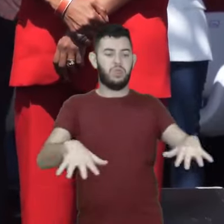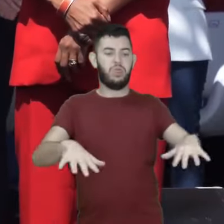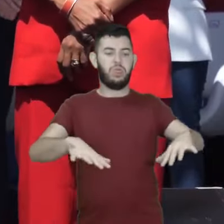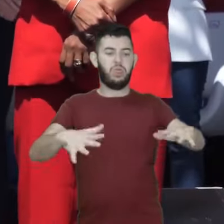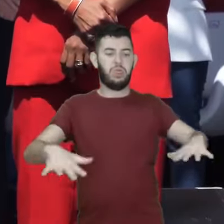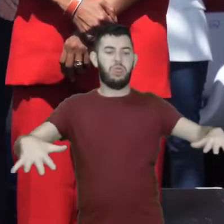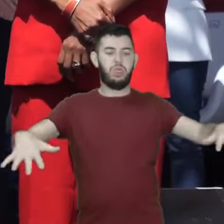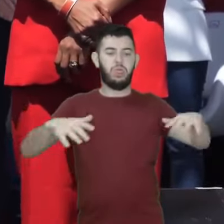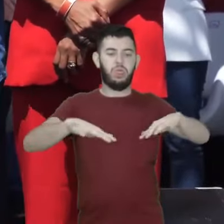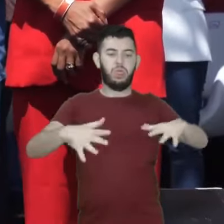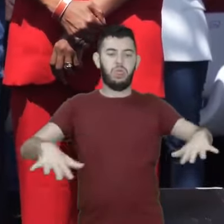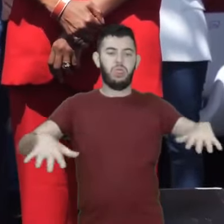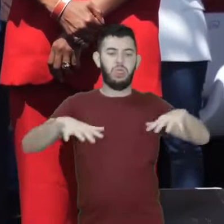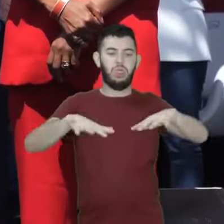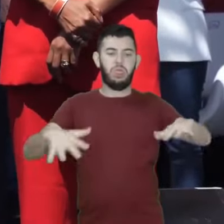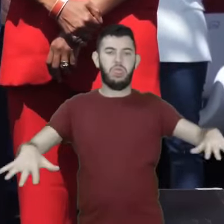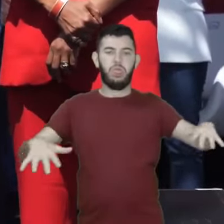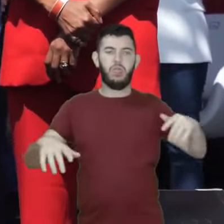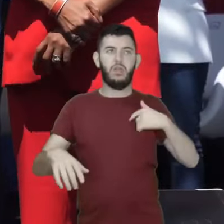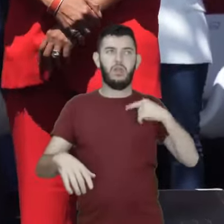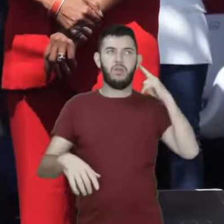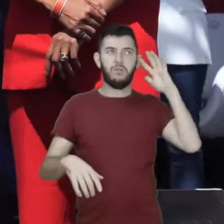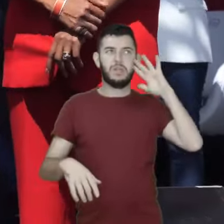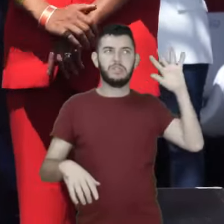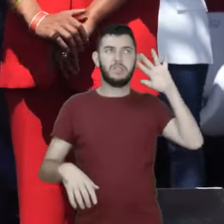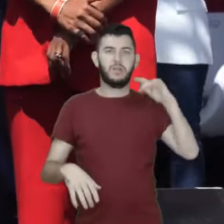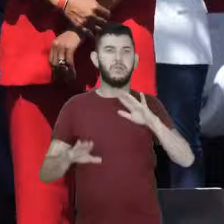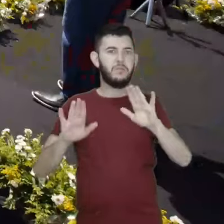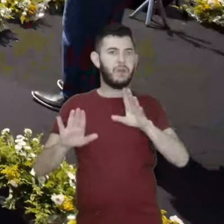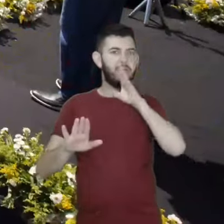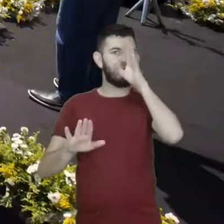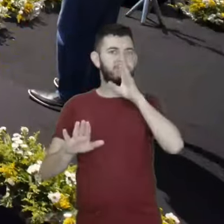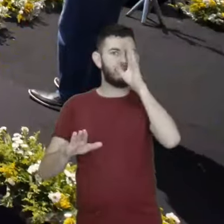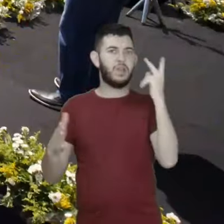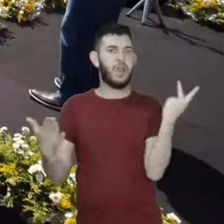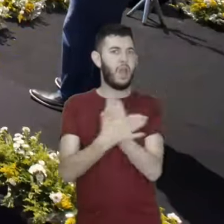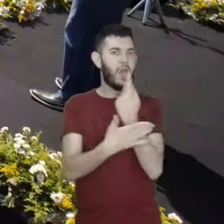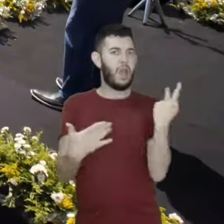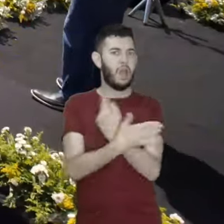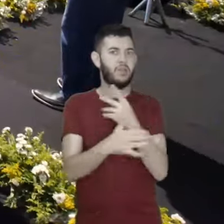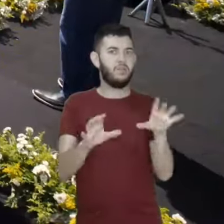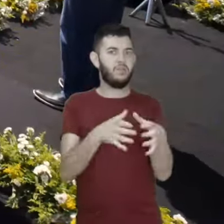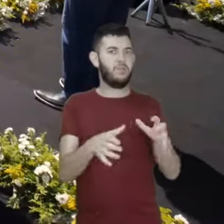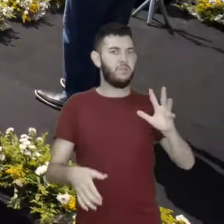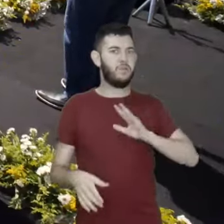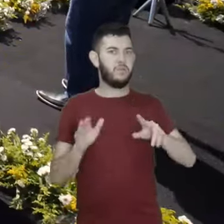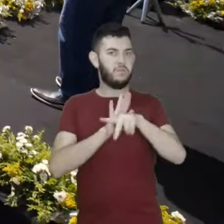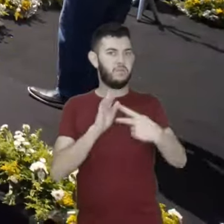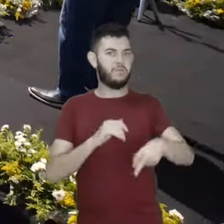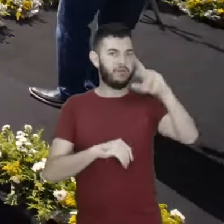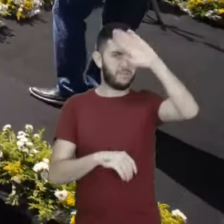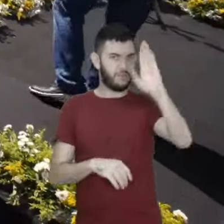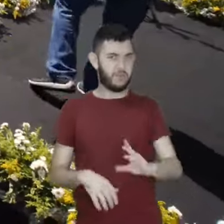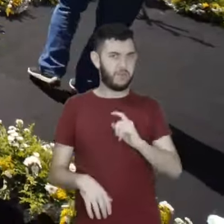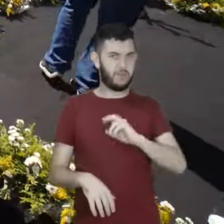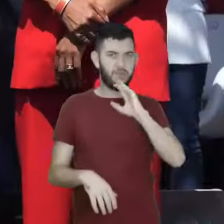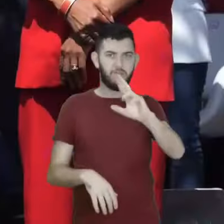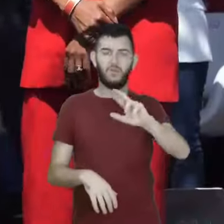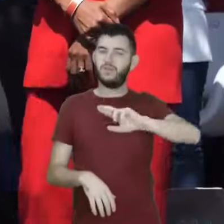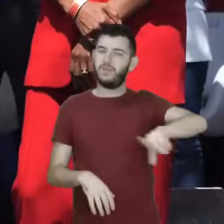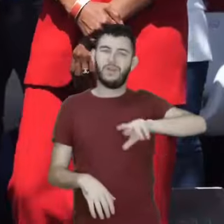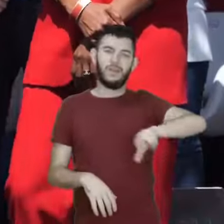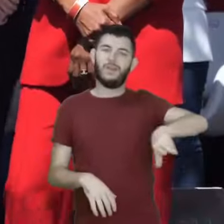alguma coisa está errada com a elite brasileira. E aí eu mesmo respondo, não tá. Não tem nada